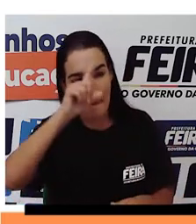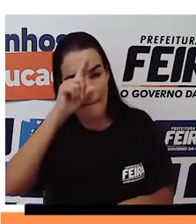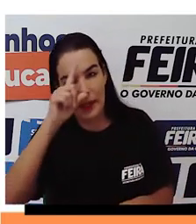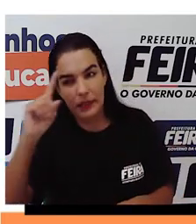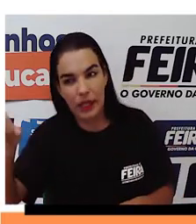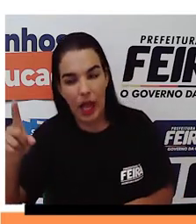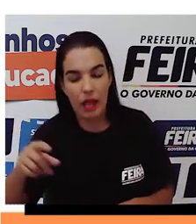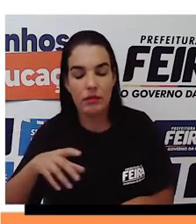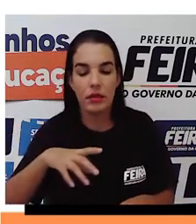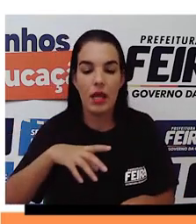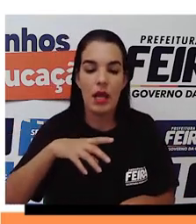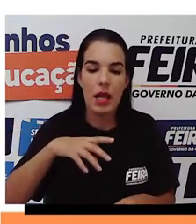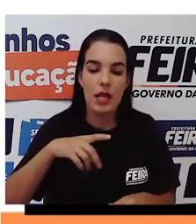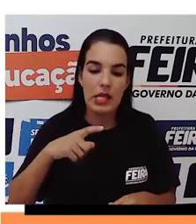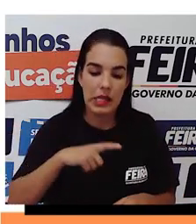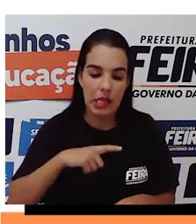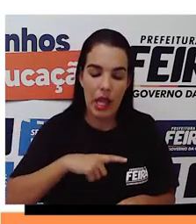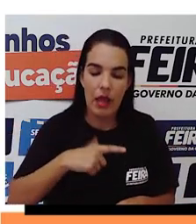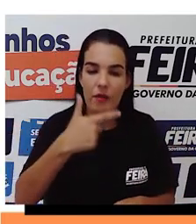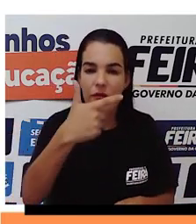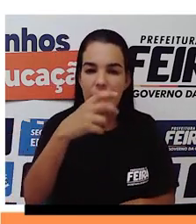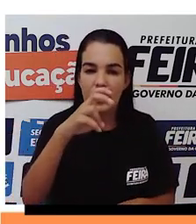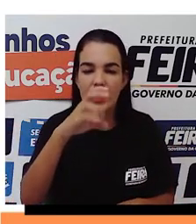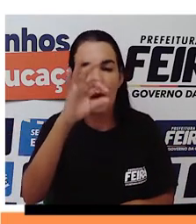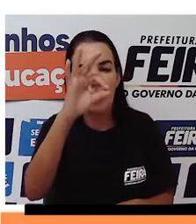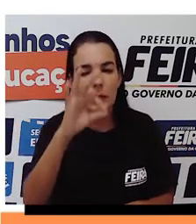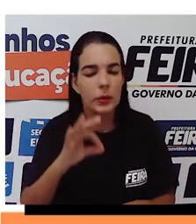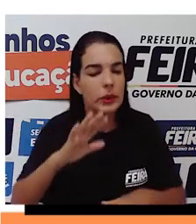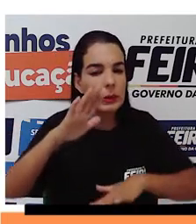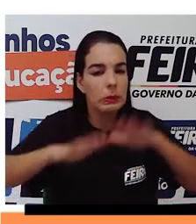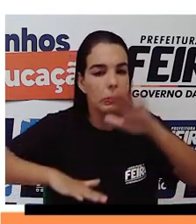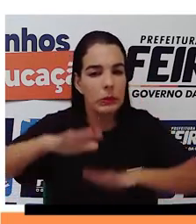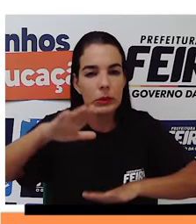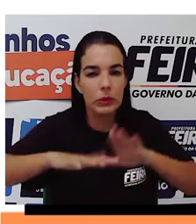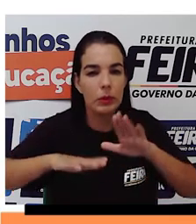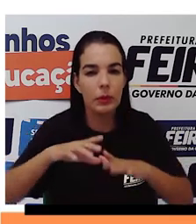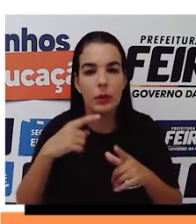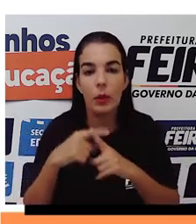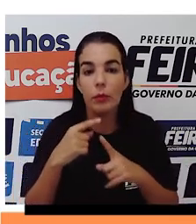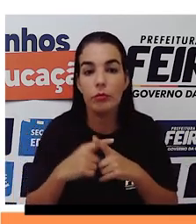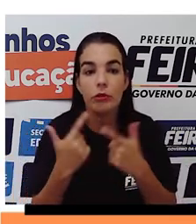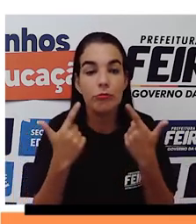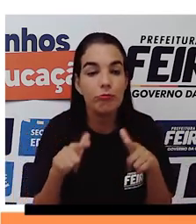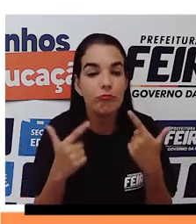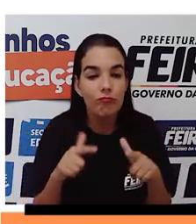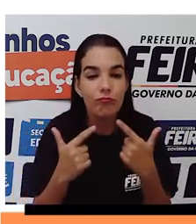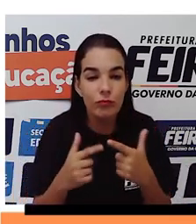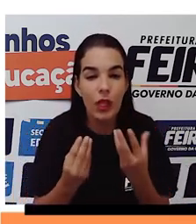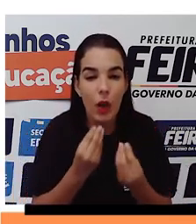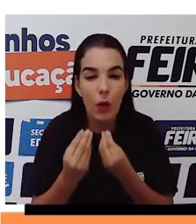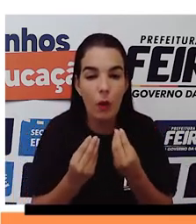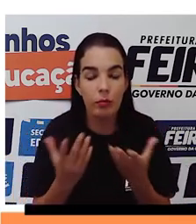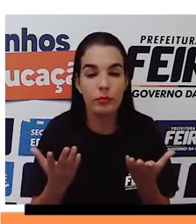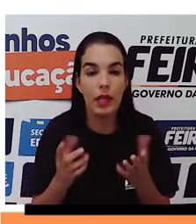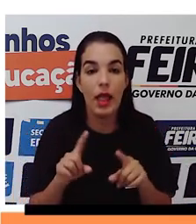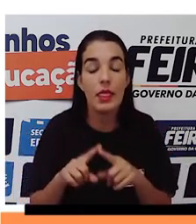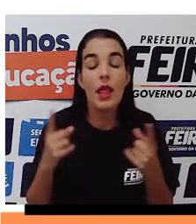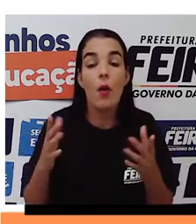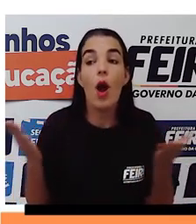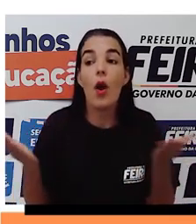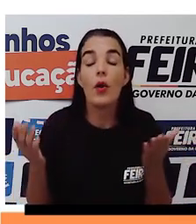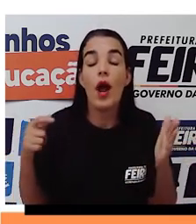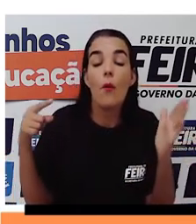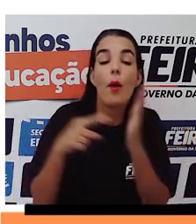bens, sempre que a arrecadação anual não atingisse o mínimo estabelecido pela coroa portuguesa. Os rebeldes lutavam